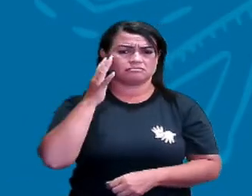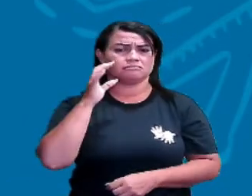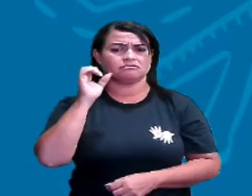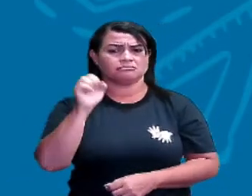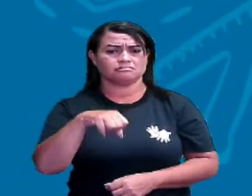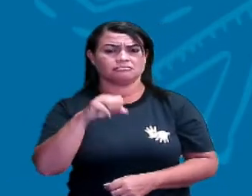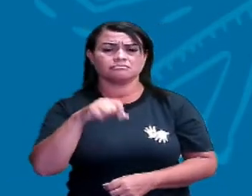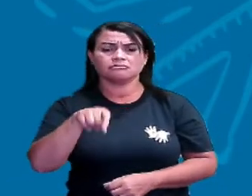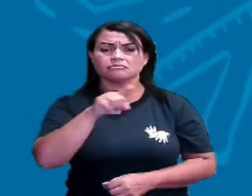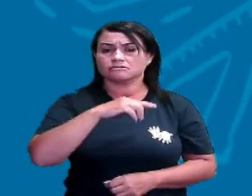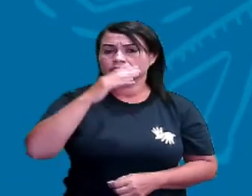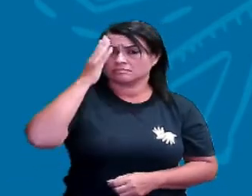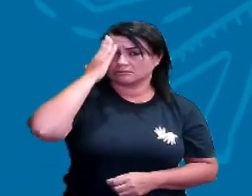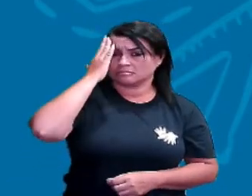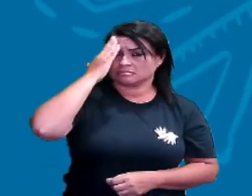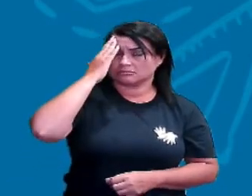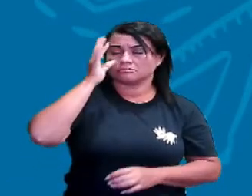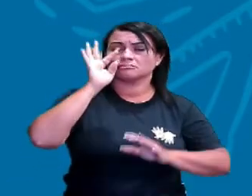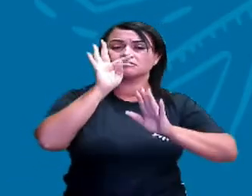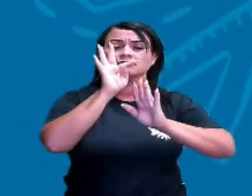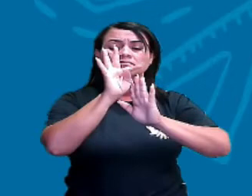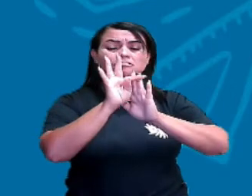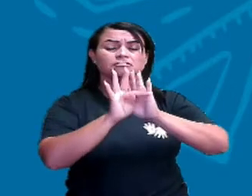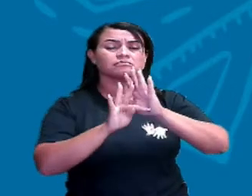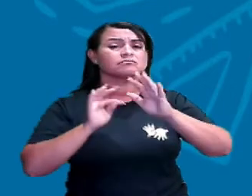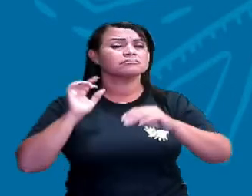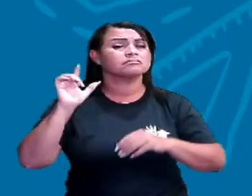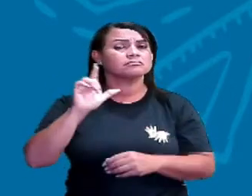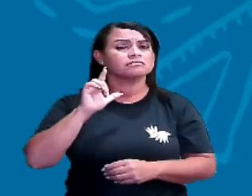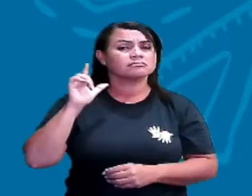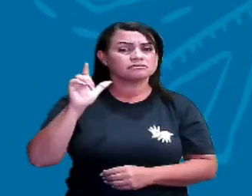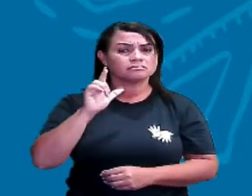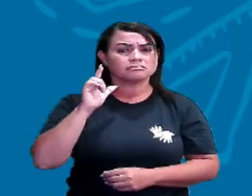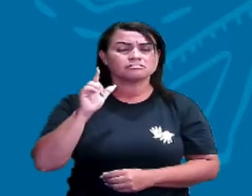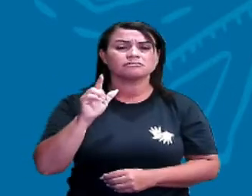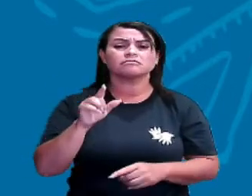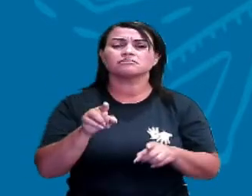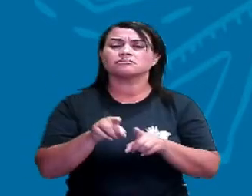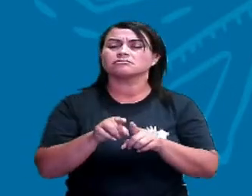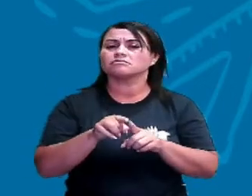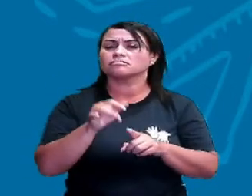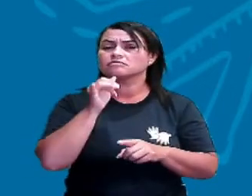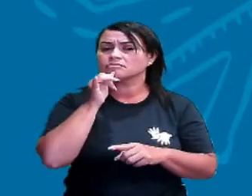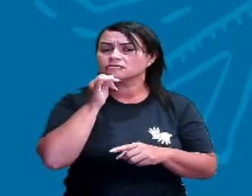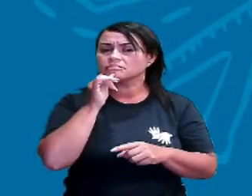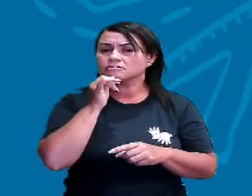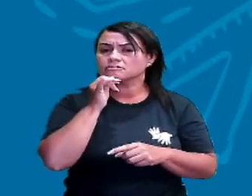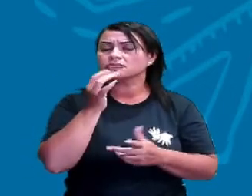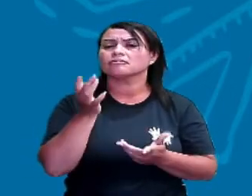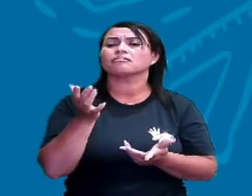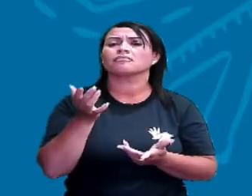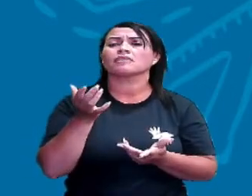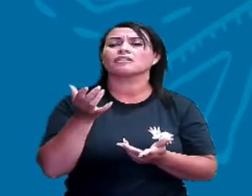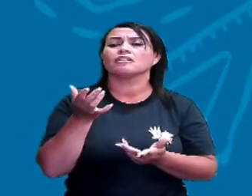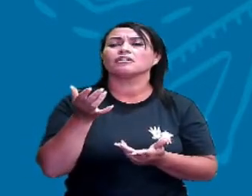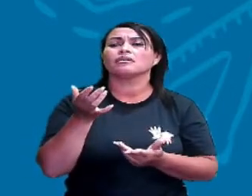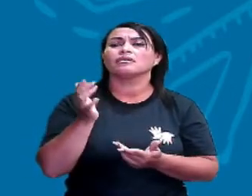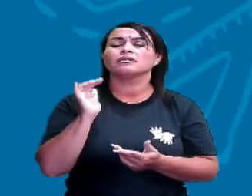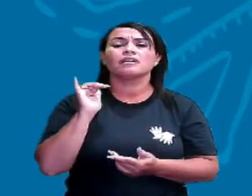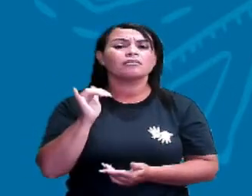Vocês sabem que nos textos literários, por exemplo, nos contos de fadas, nas fábulas,